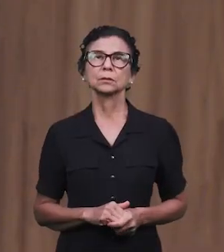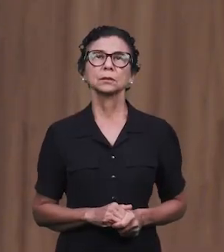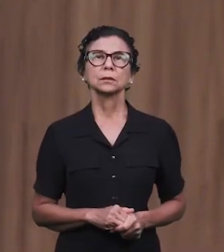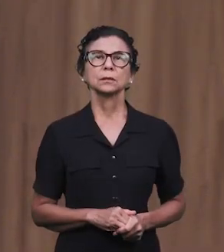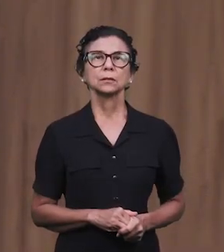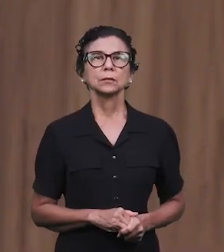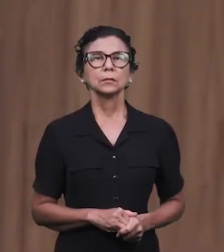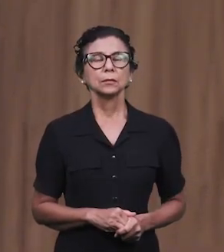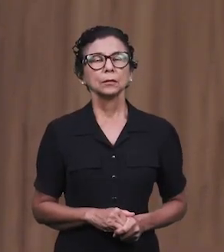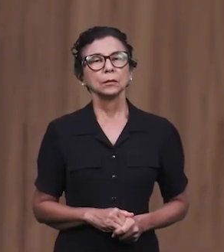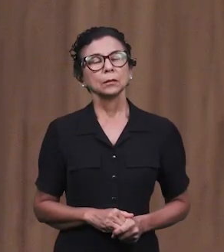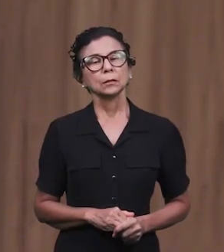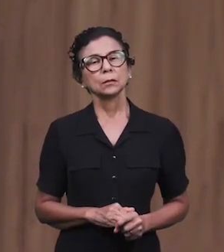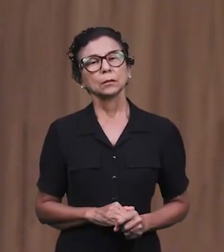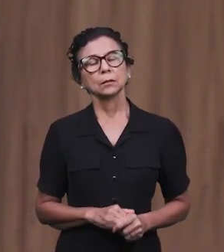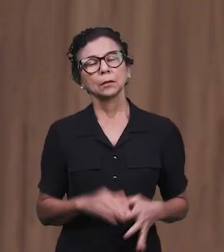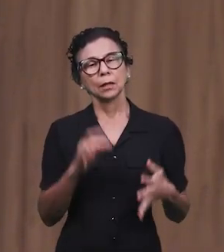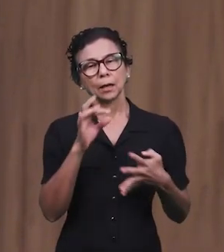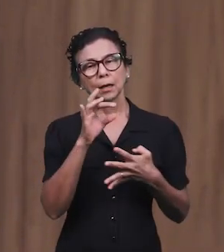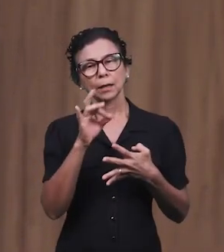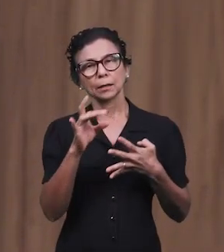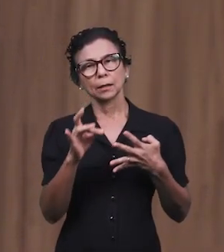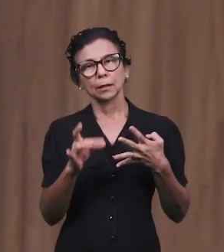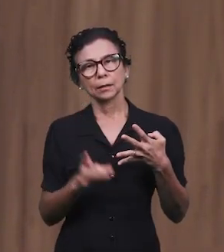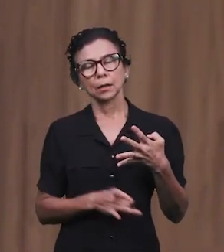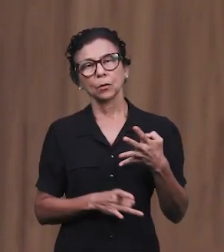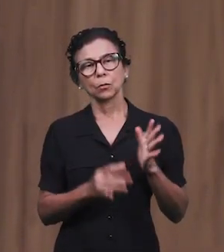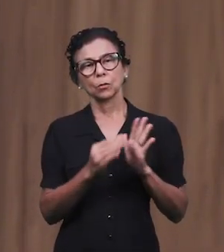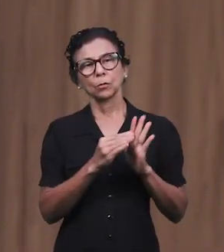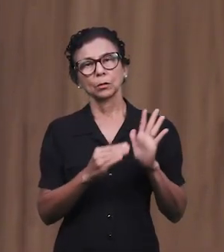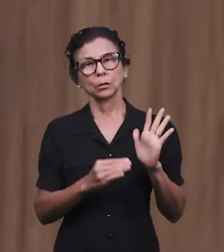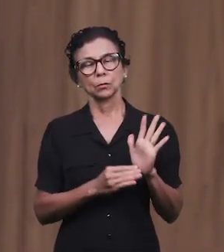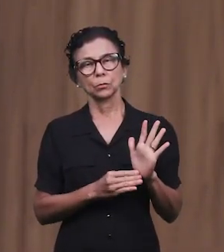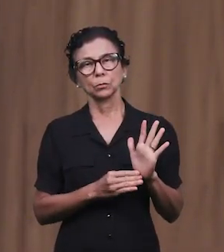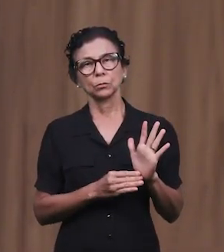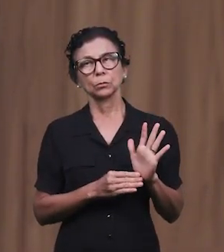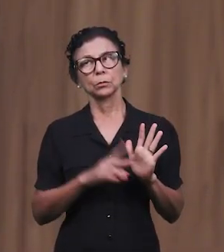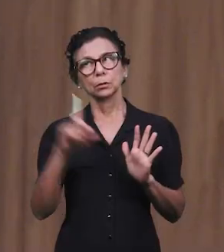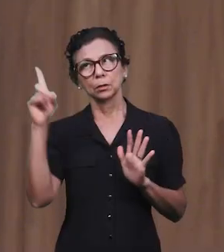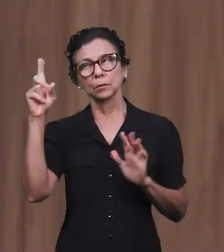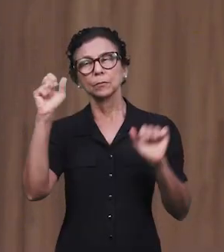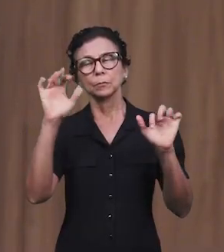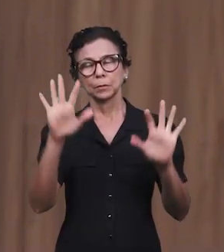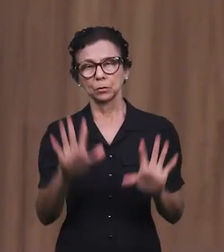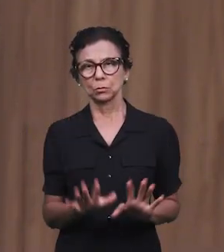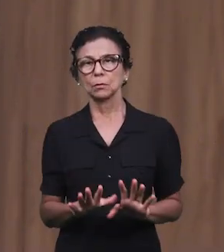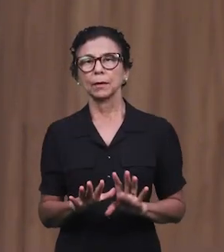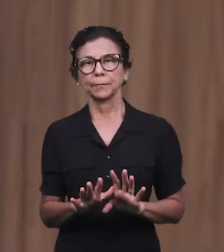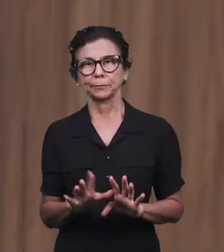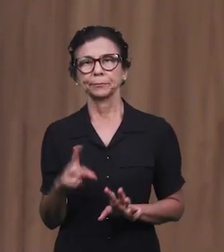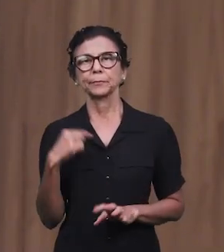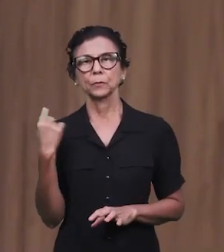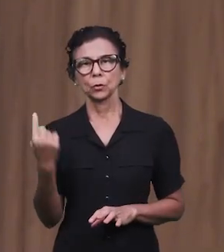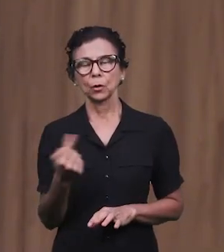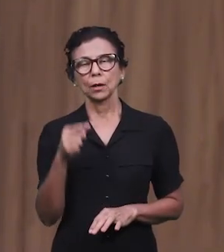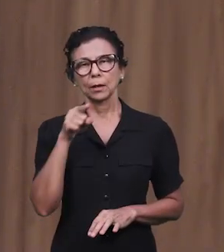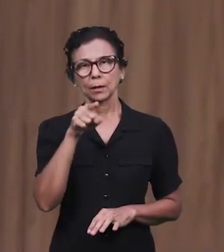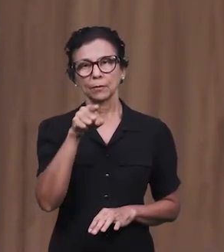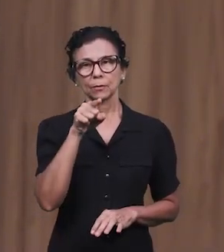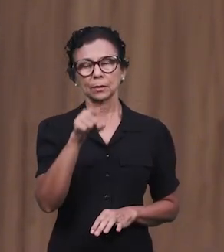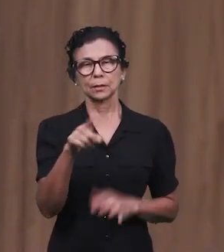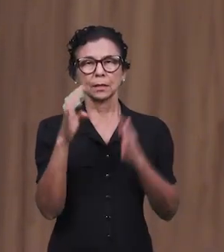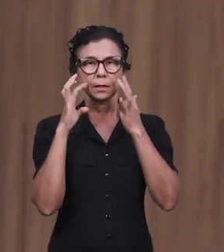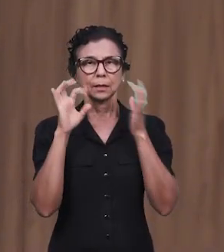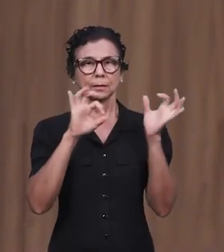trazer, e a cada episódio, né, Deus nos dará uma grande bênção a nós aqui e àqueles